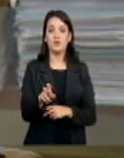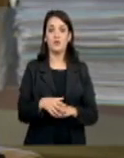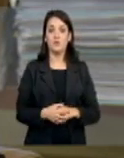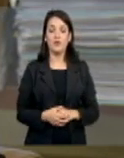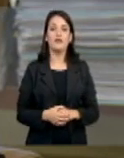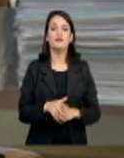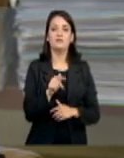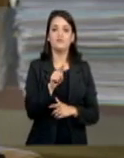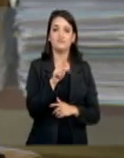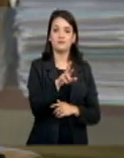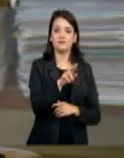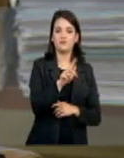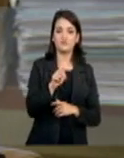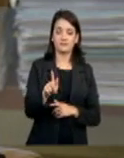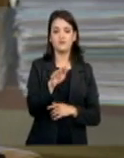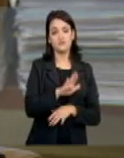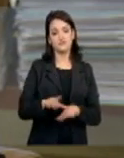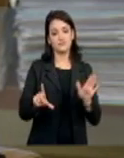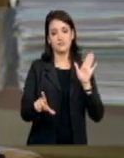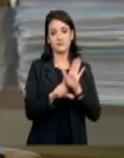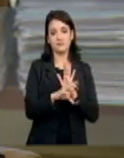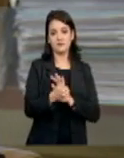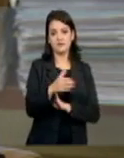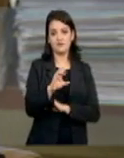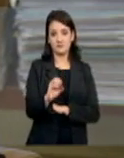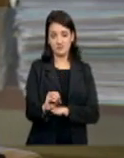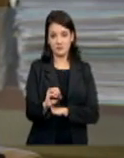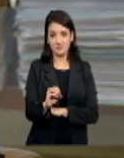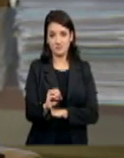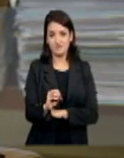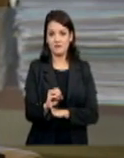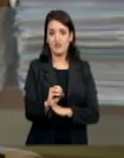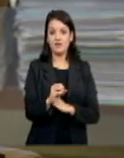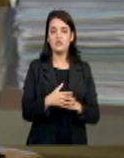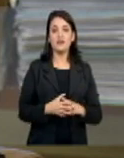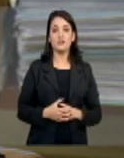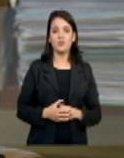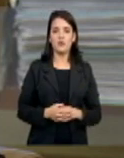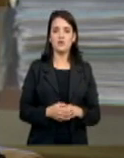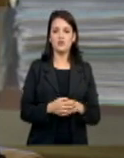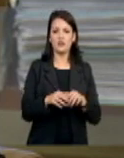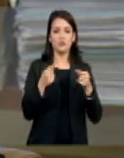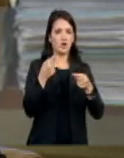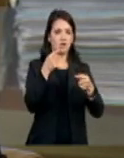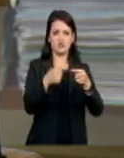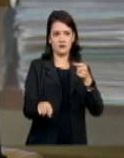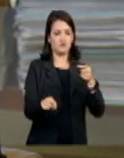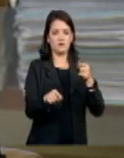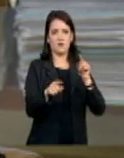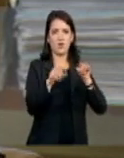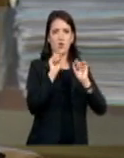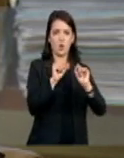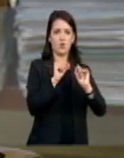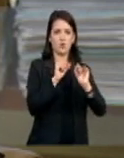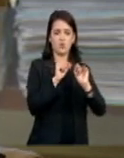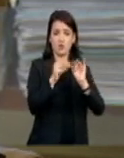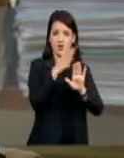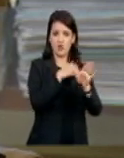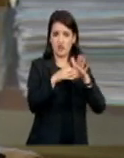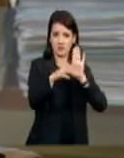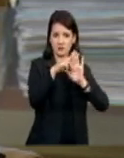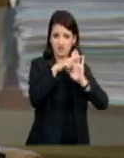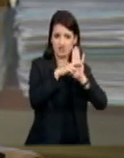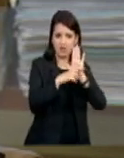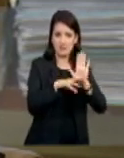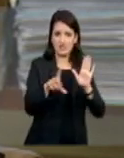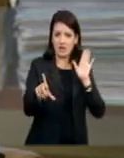10 174 2001 não atrai a aplicação do princípio da irretroatividade das leis tributárias teria